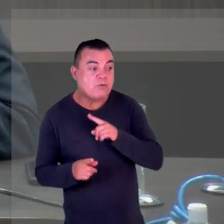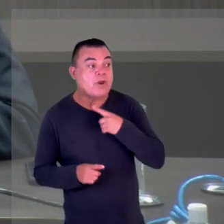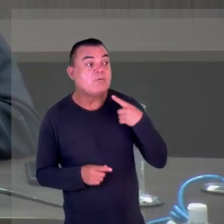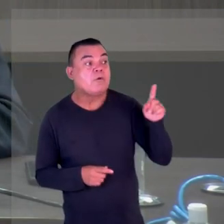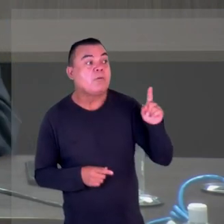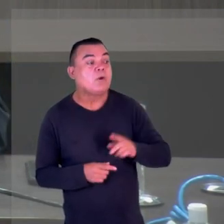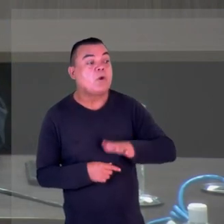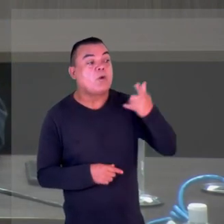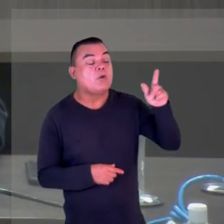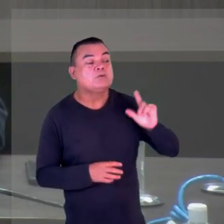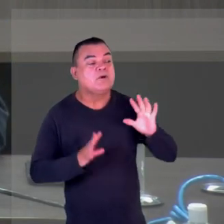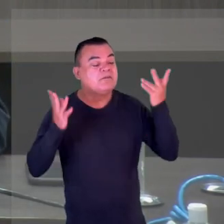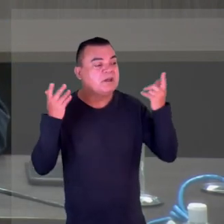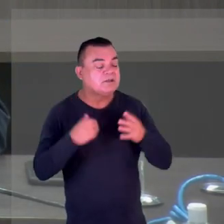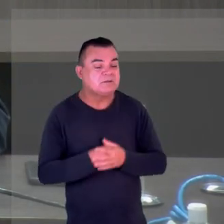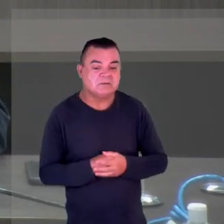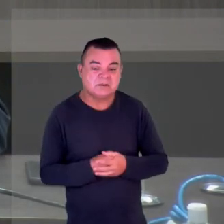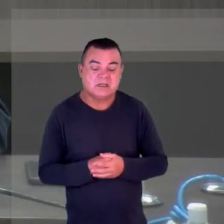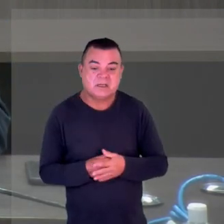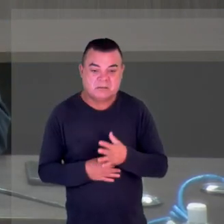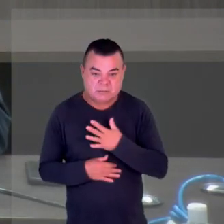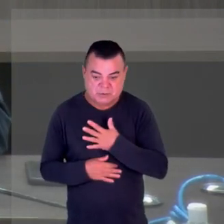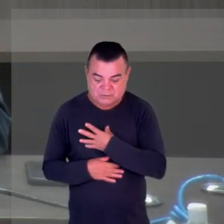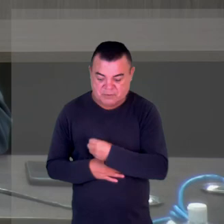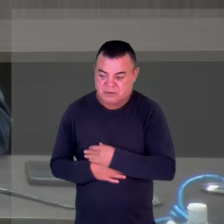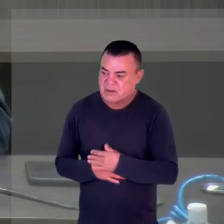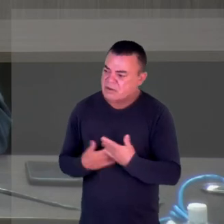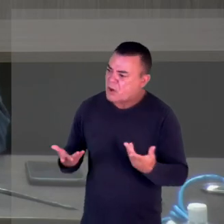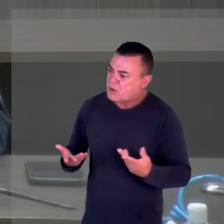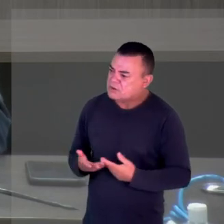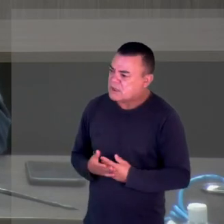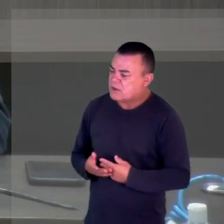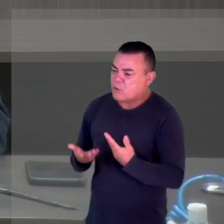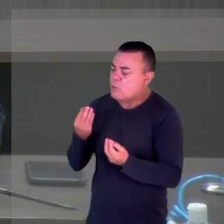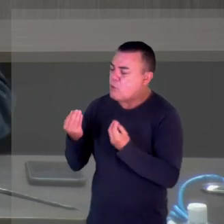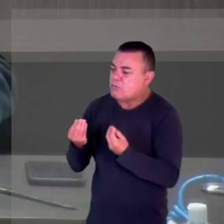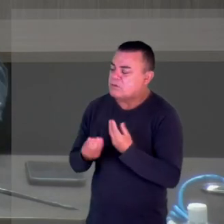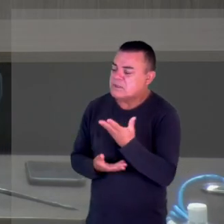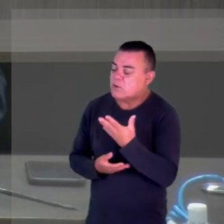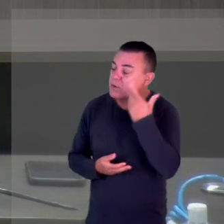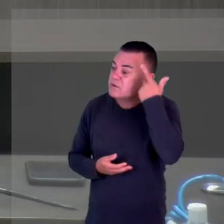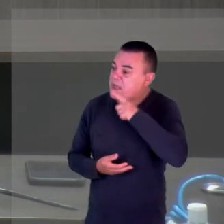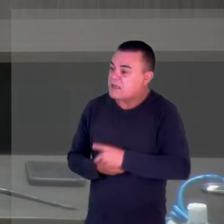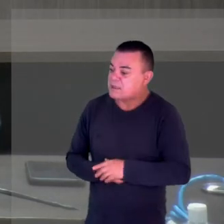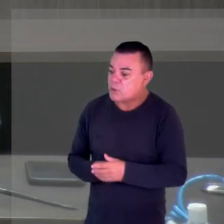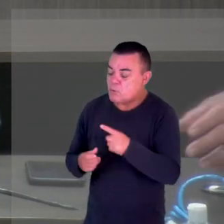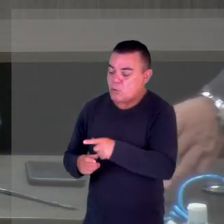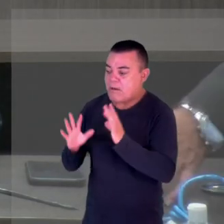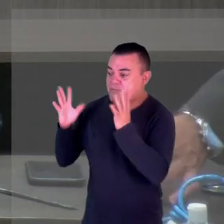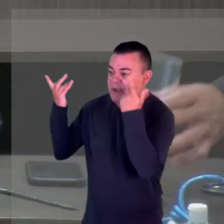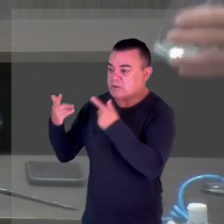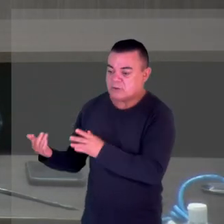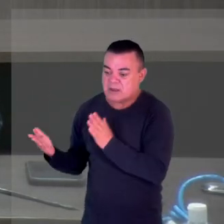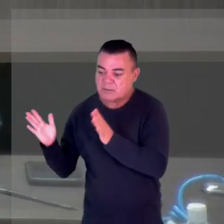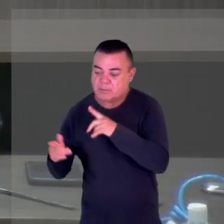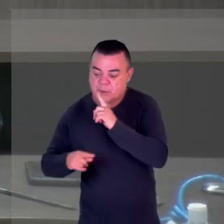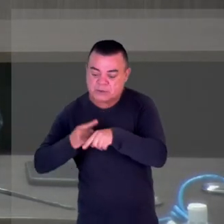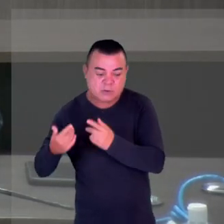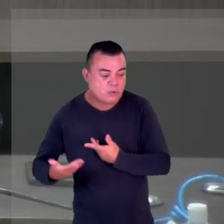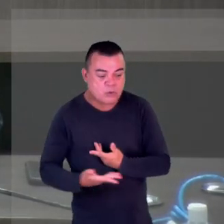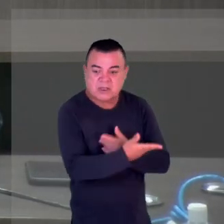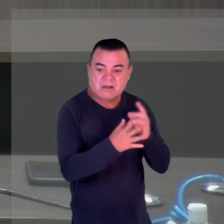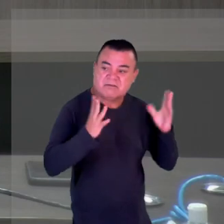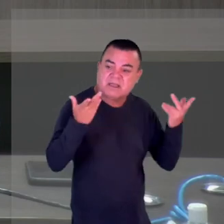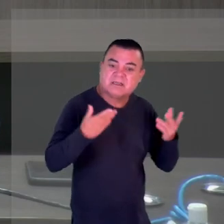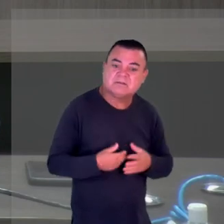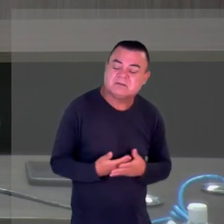eu vou falar da mesma coisa da importância do trabalho do Ministério Público da importância de que o ministério público brasileiro